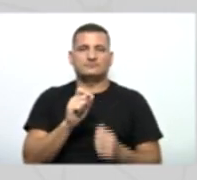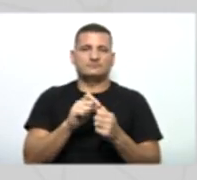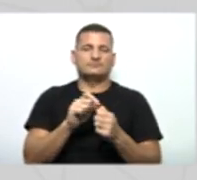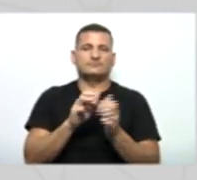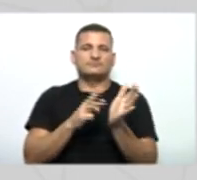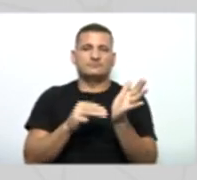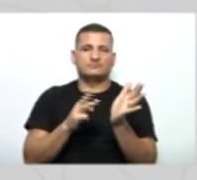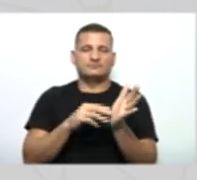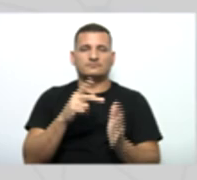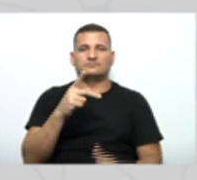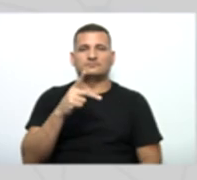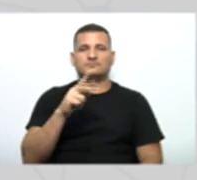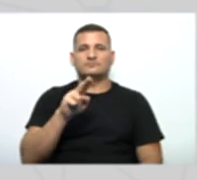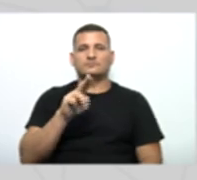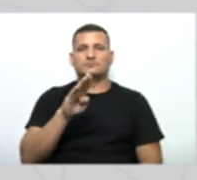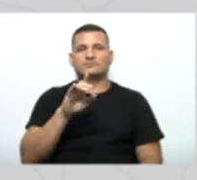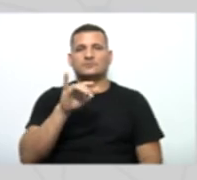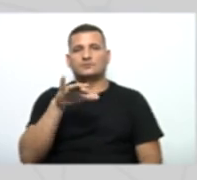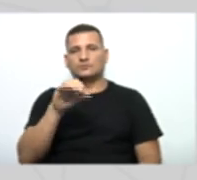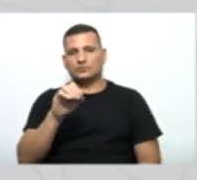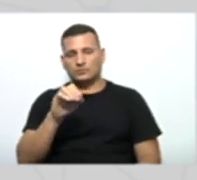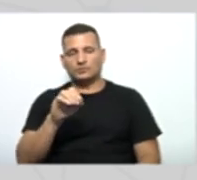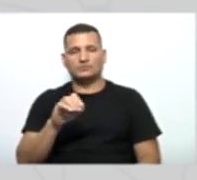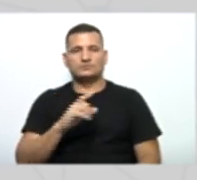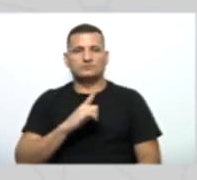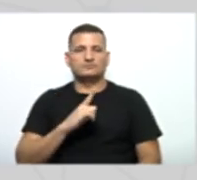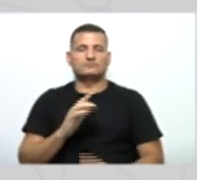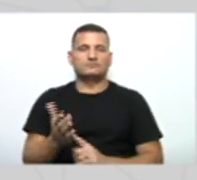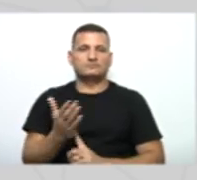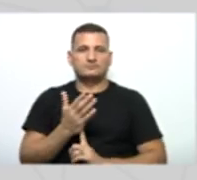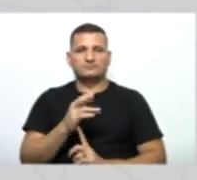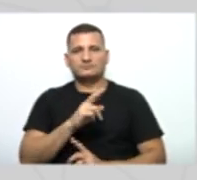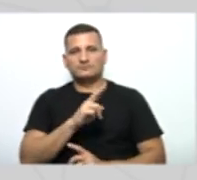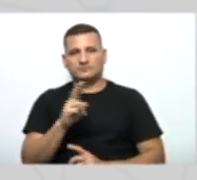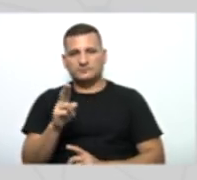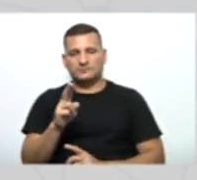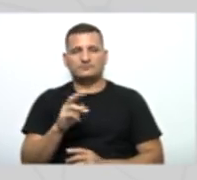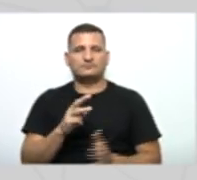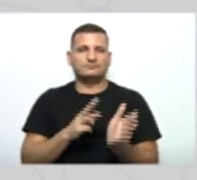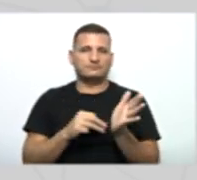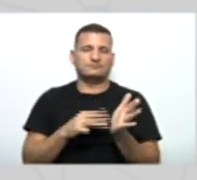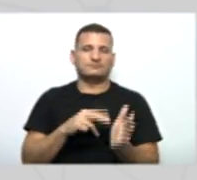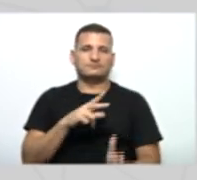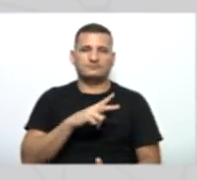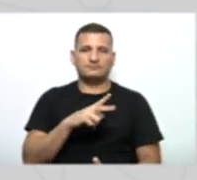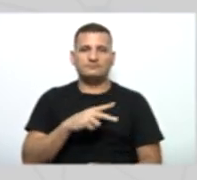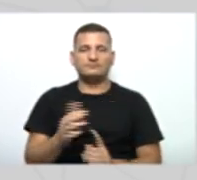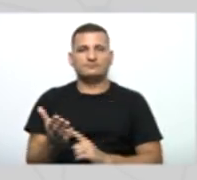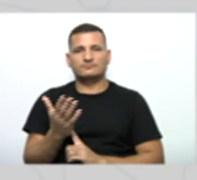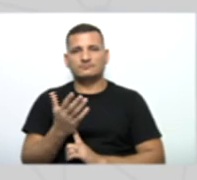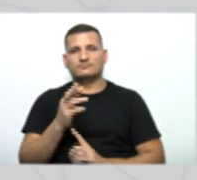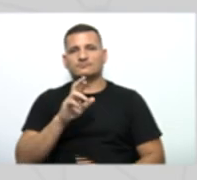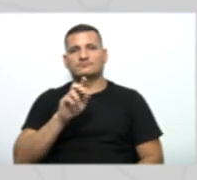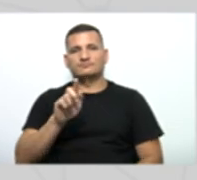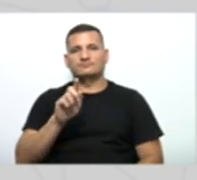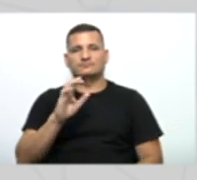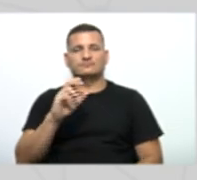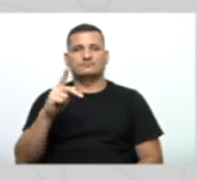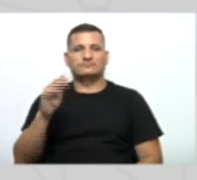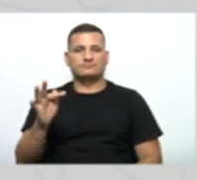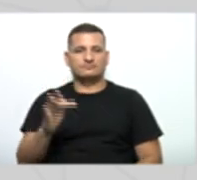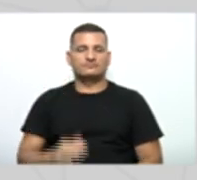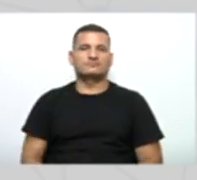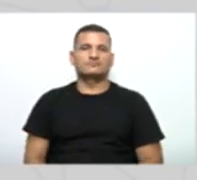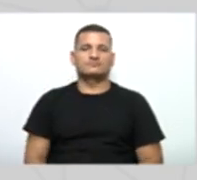chamado público, que retorna nome e sobrenome. Um método com nome privado, que retorna o RG e o CPF.